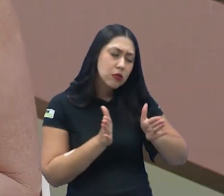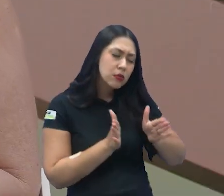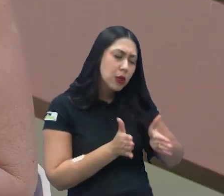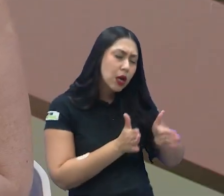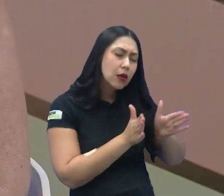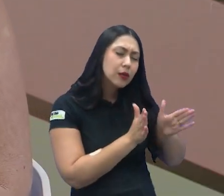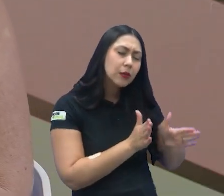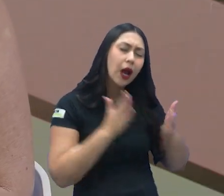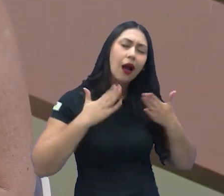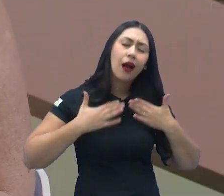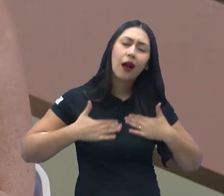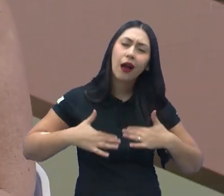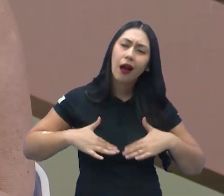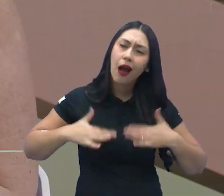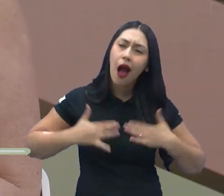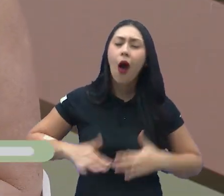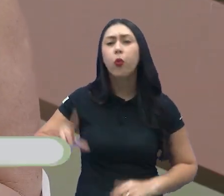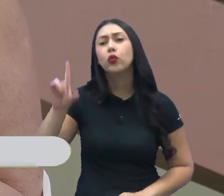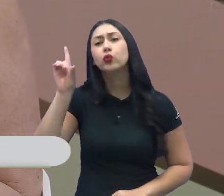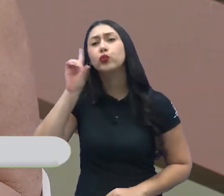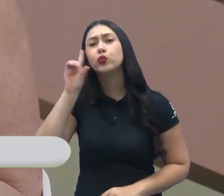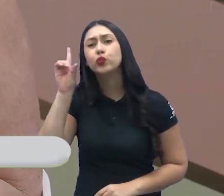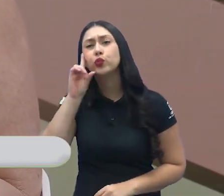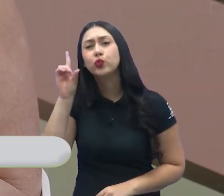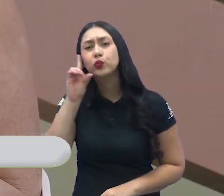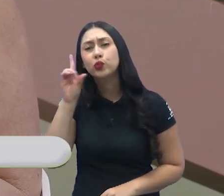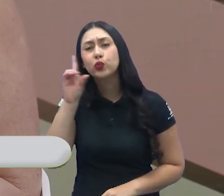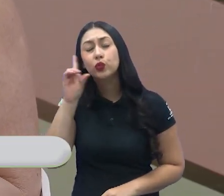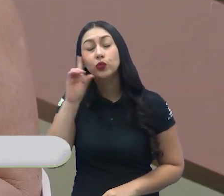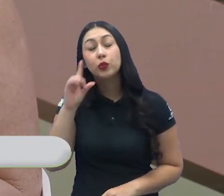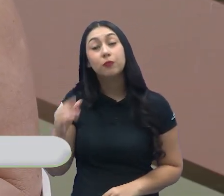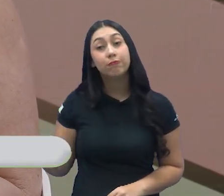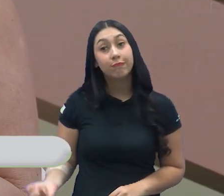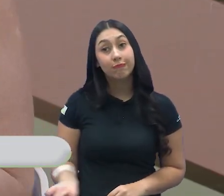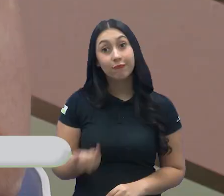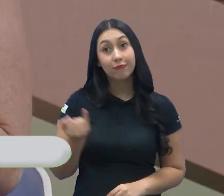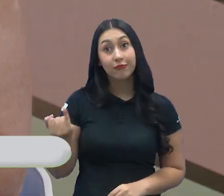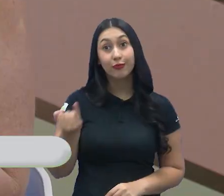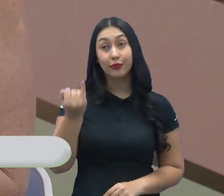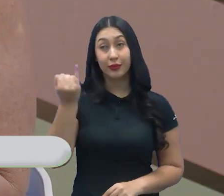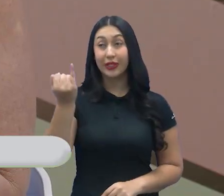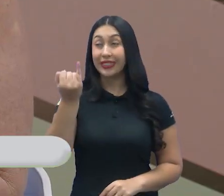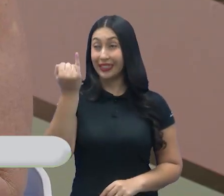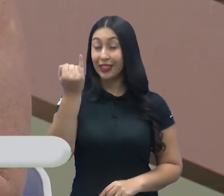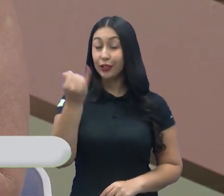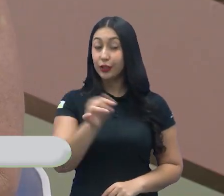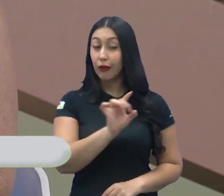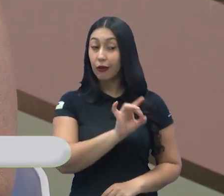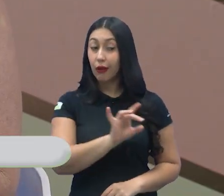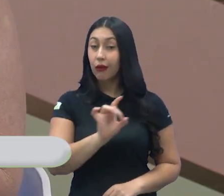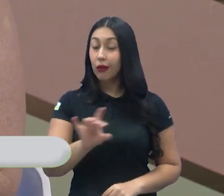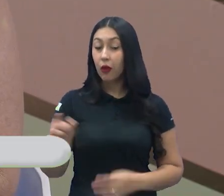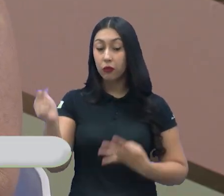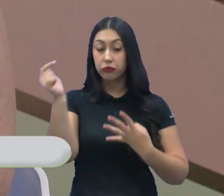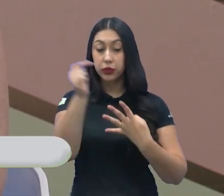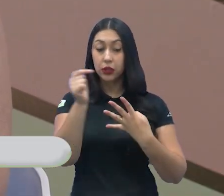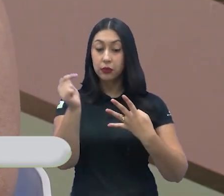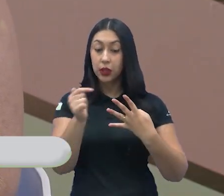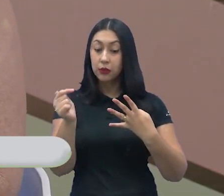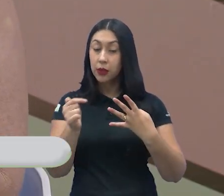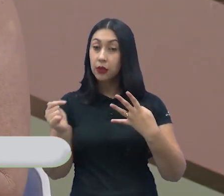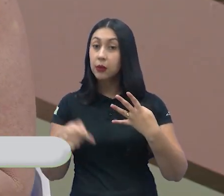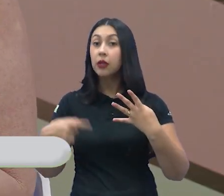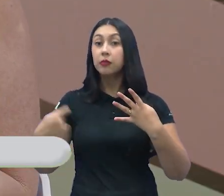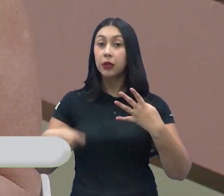a rotina. E aí é importante em cada um dos temperamentos, você precisa